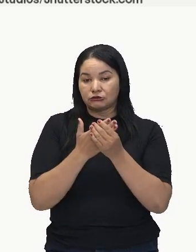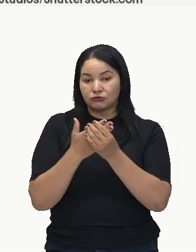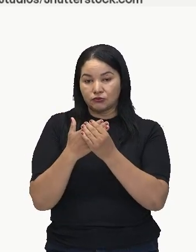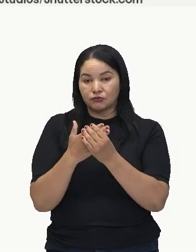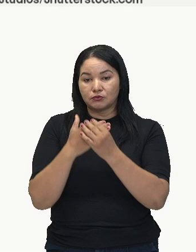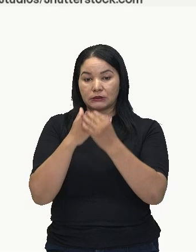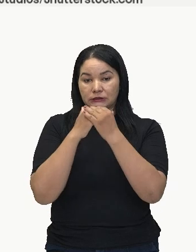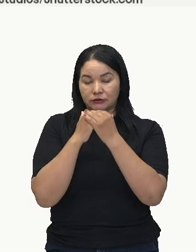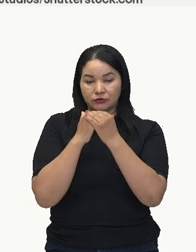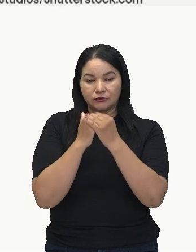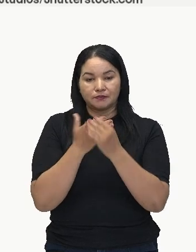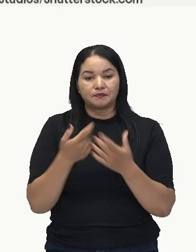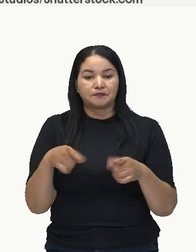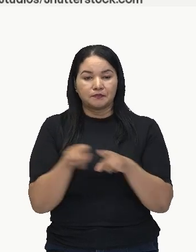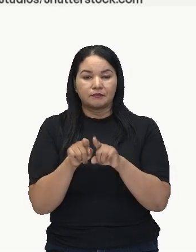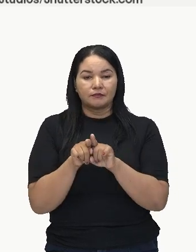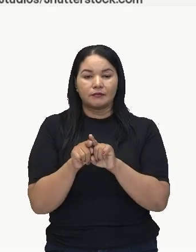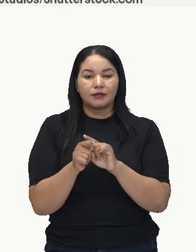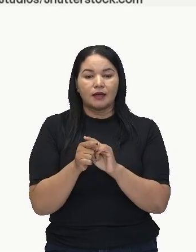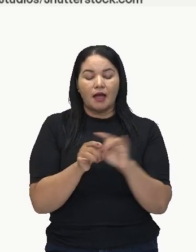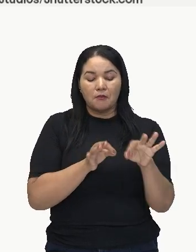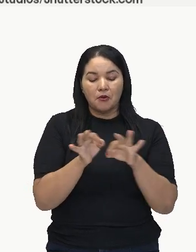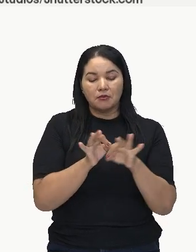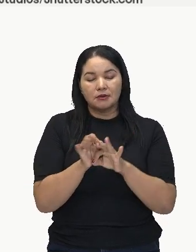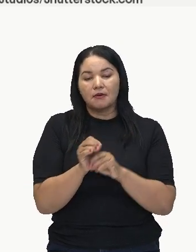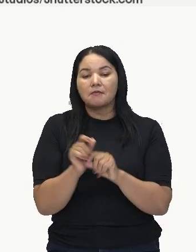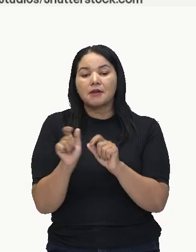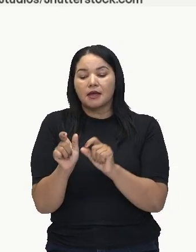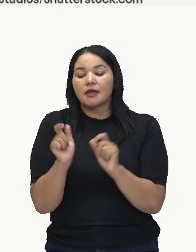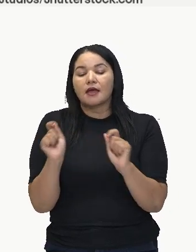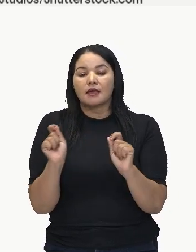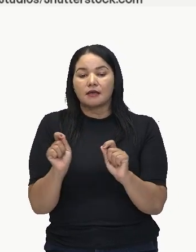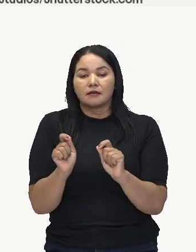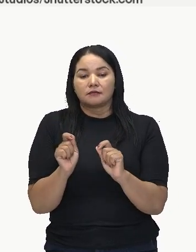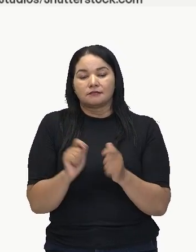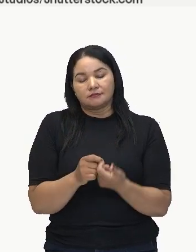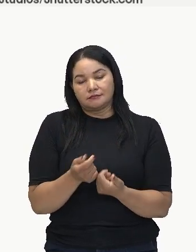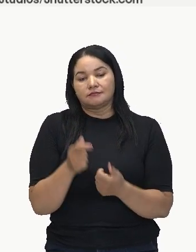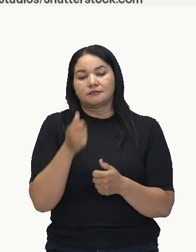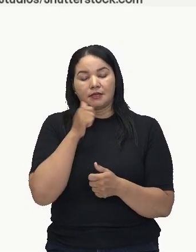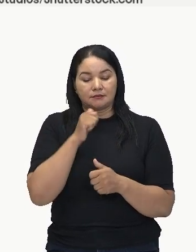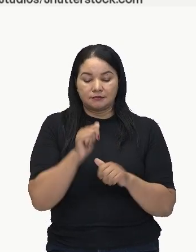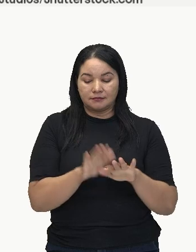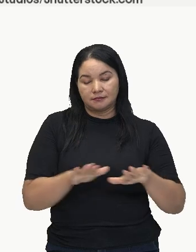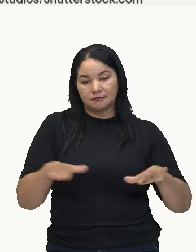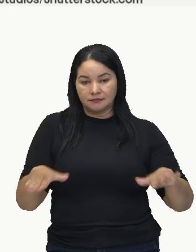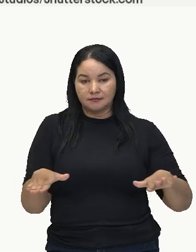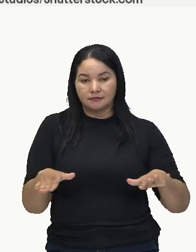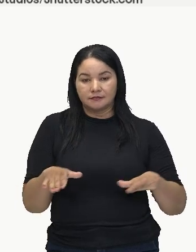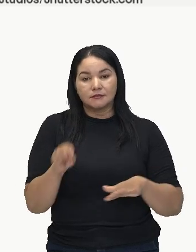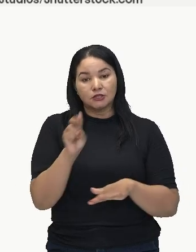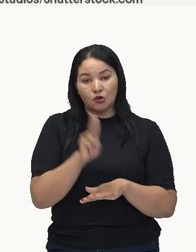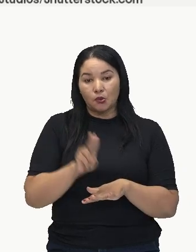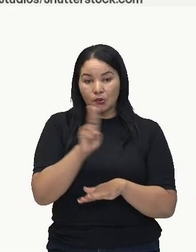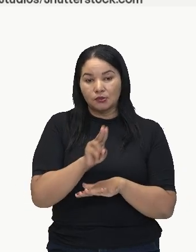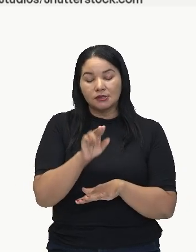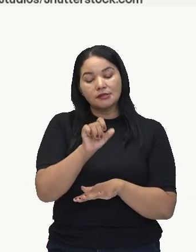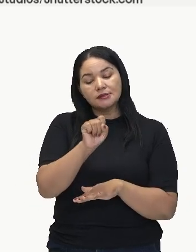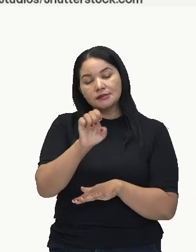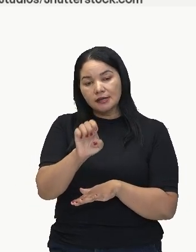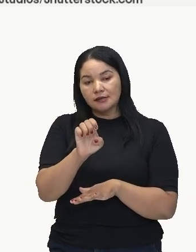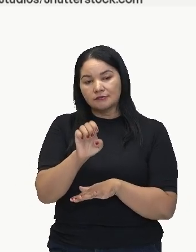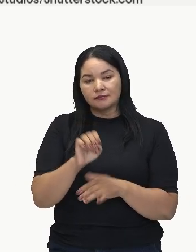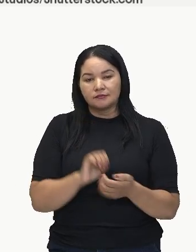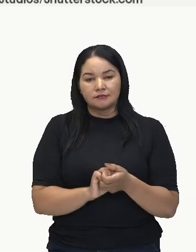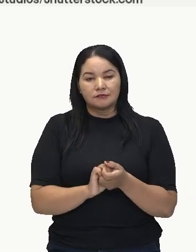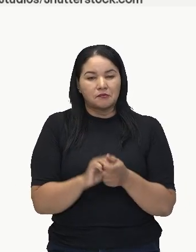Pero para quem preparou Maribel? Para las niñas. Aí fazemos uso do se. Professor, não seria o